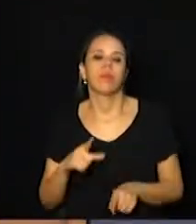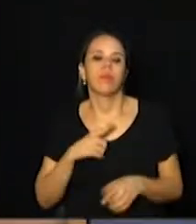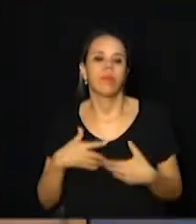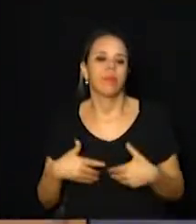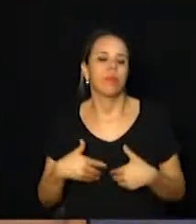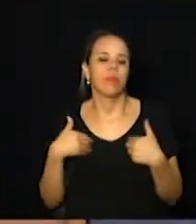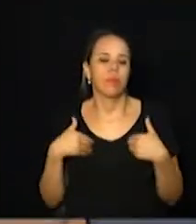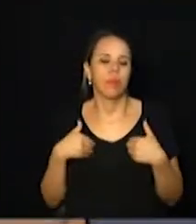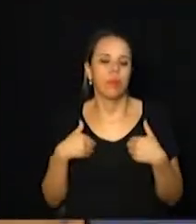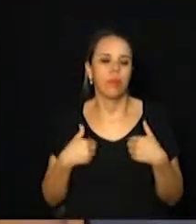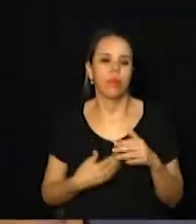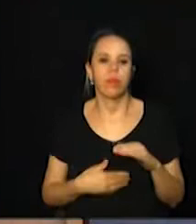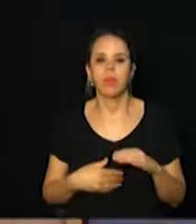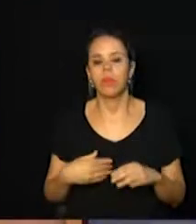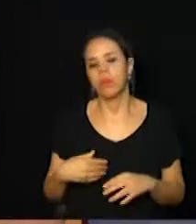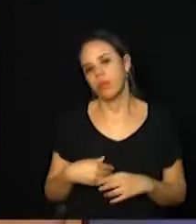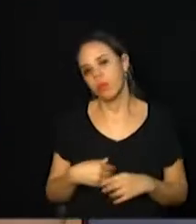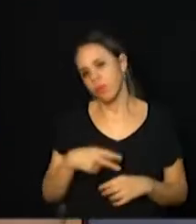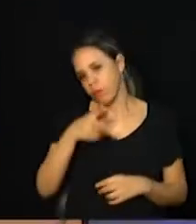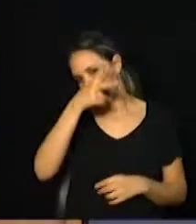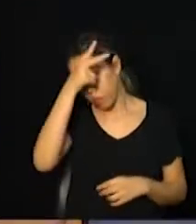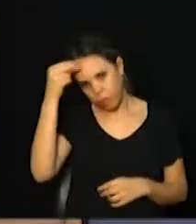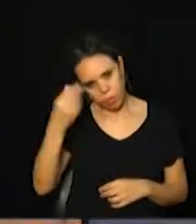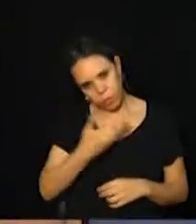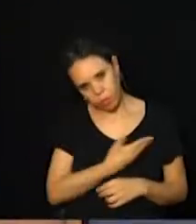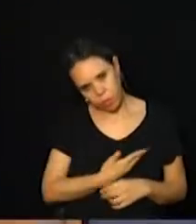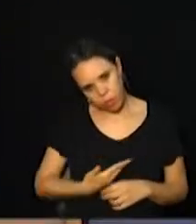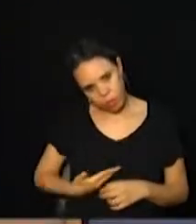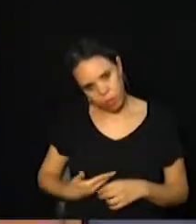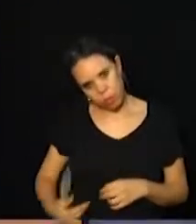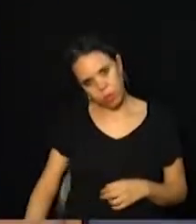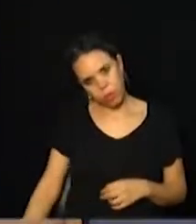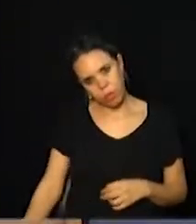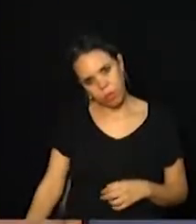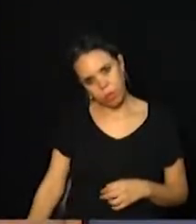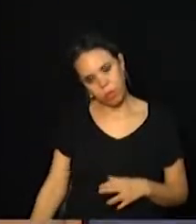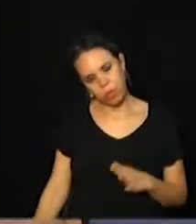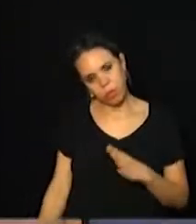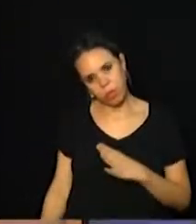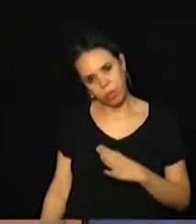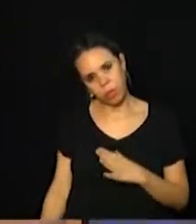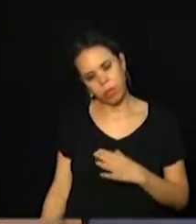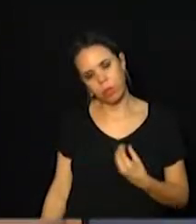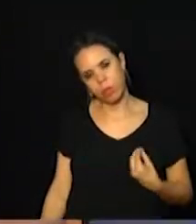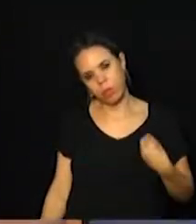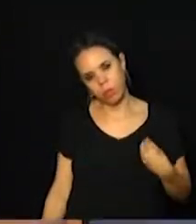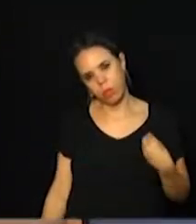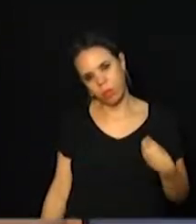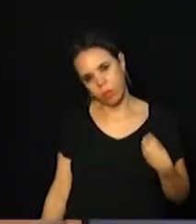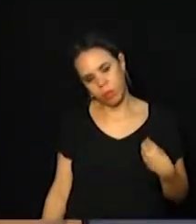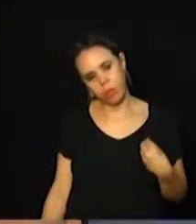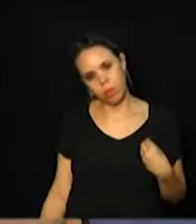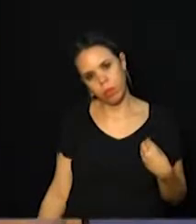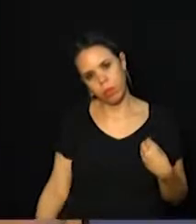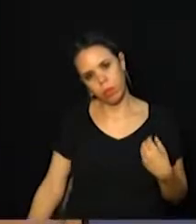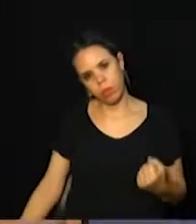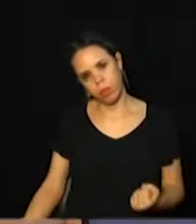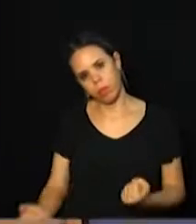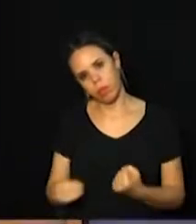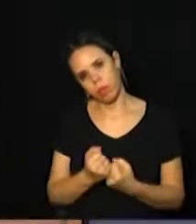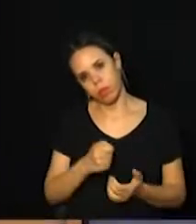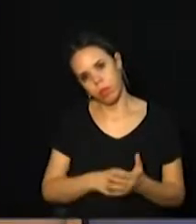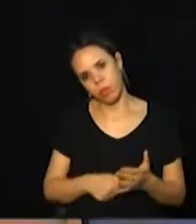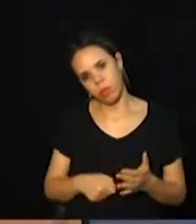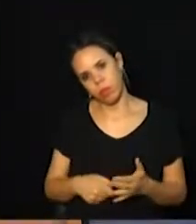orgulho também que o poder municipal as autoridades constituídas na cidade tão também solidária com a nossa